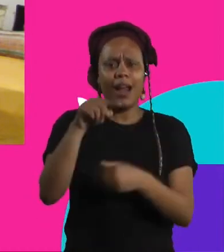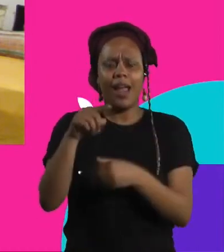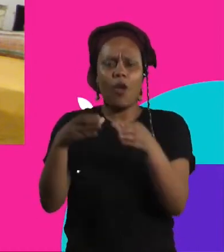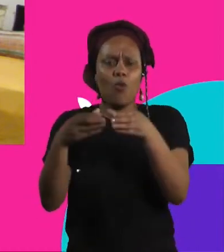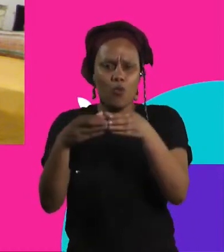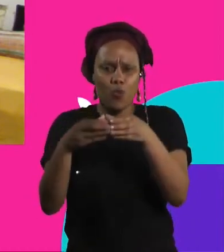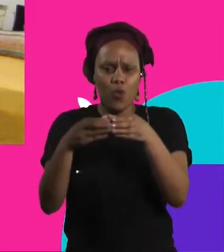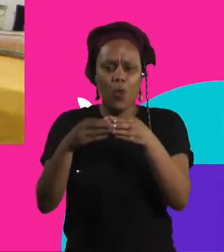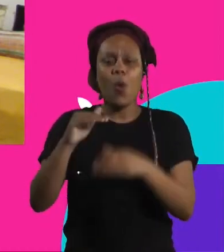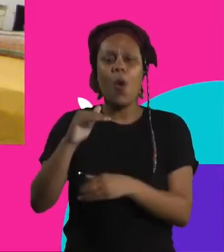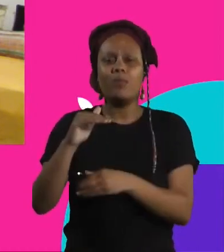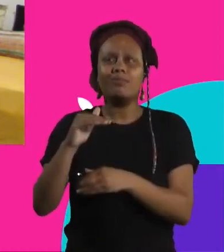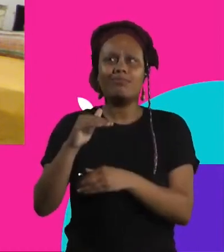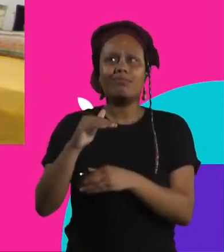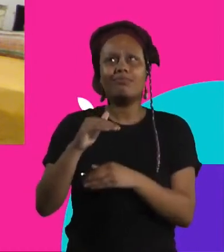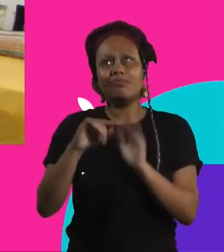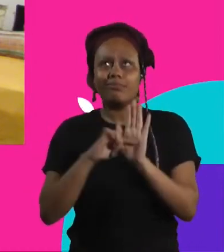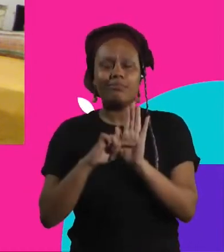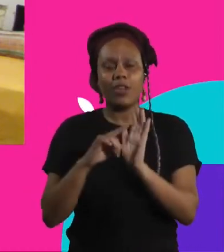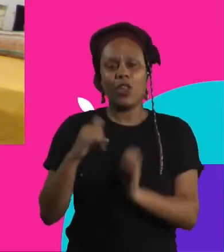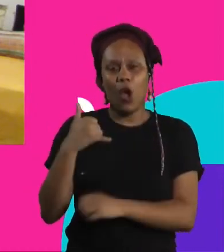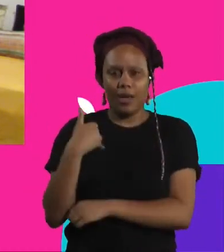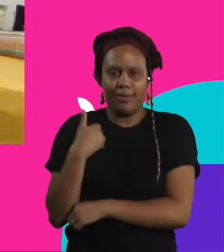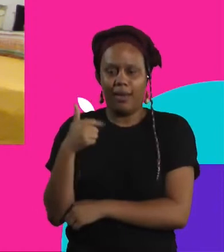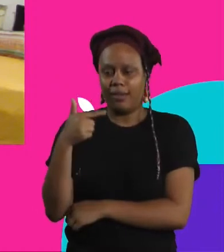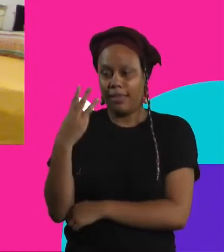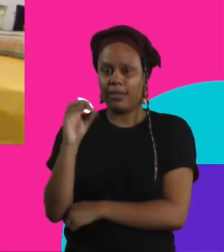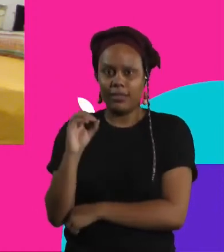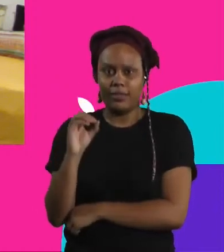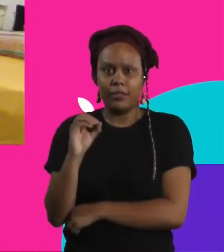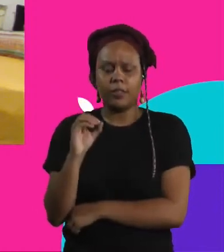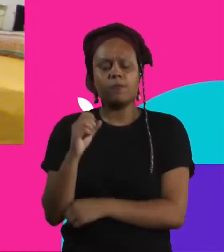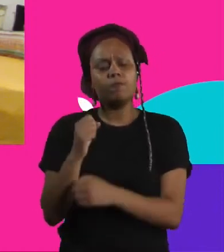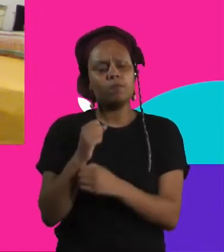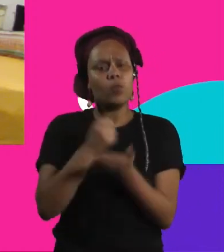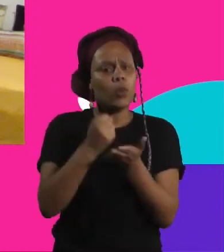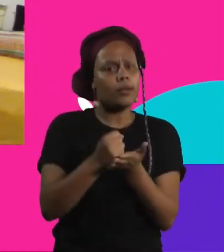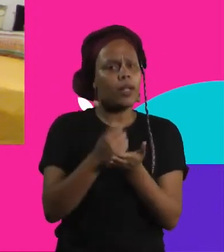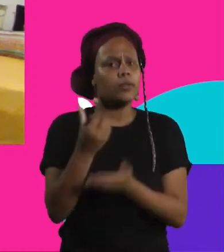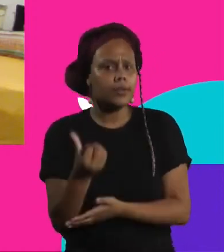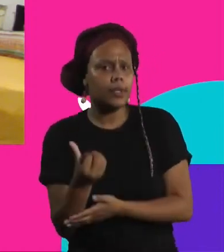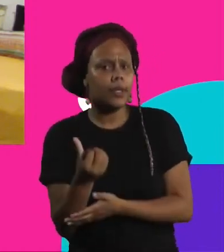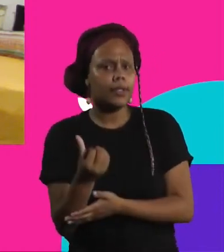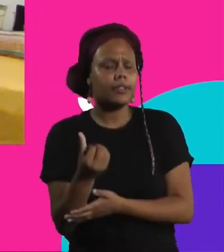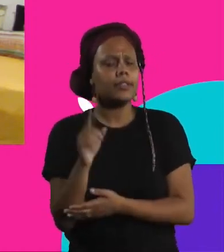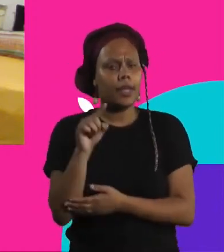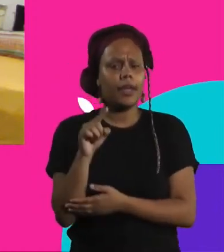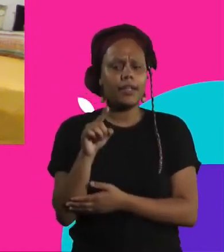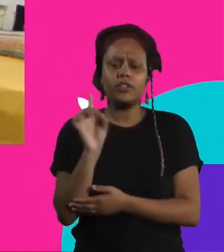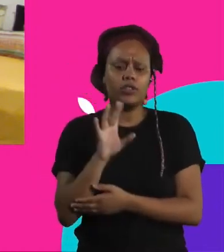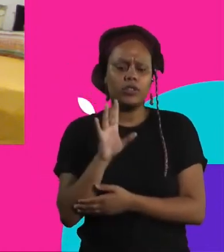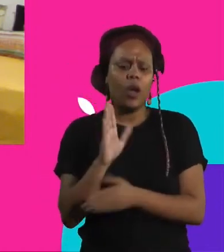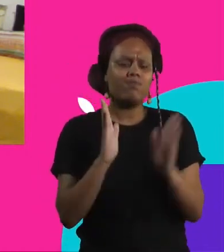que a gente fez, eles contrataram inicialmente 6, depois mais 4 pessoas. Era para ser, inclusive, temporário, mas quase todo